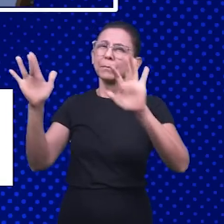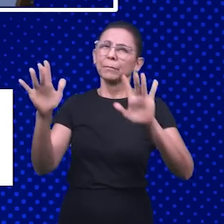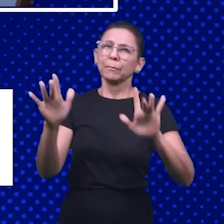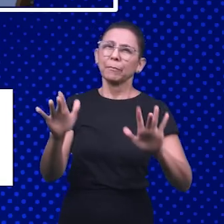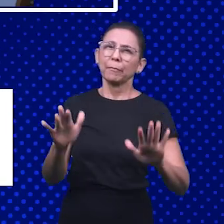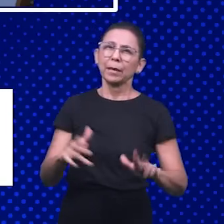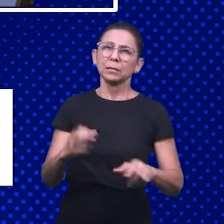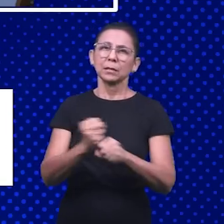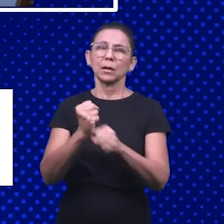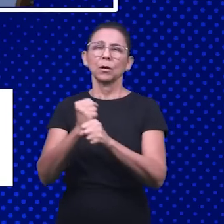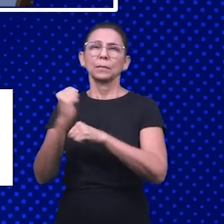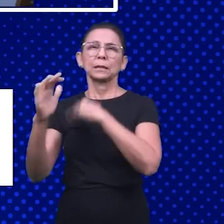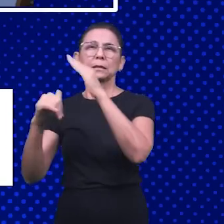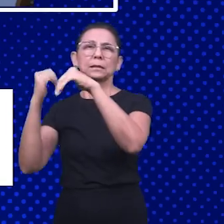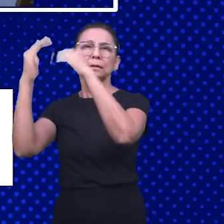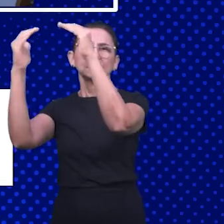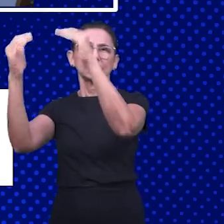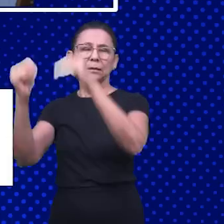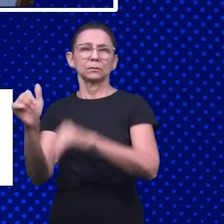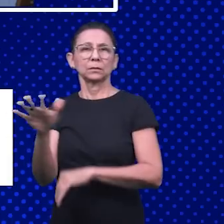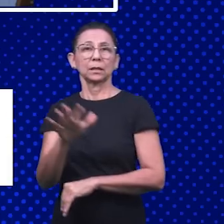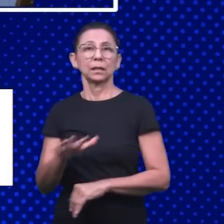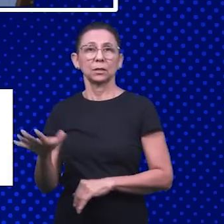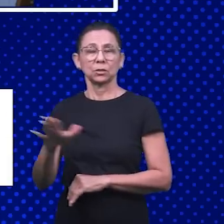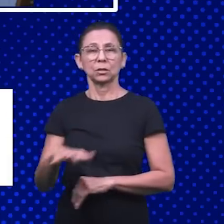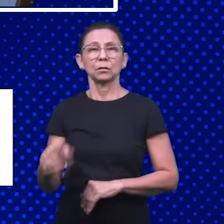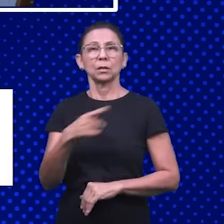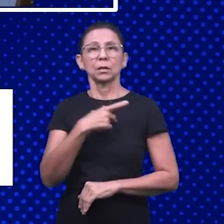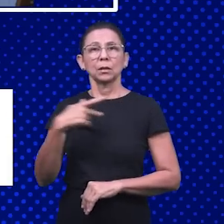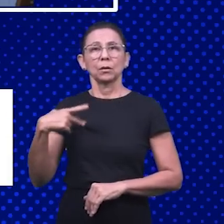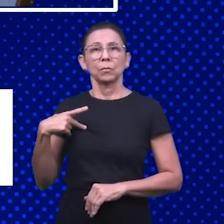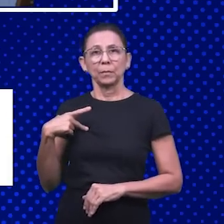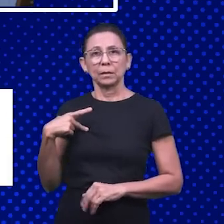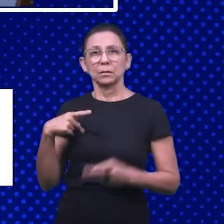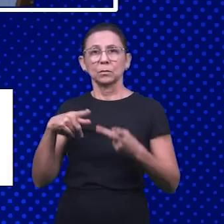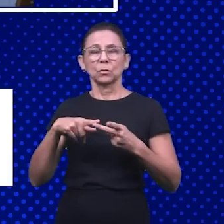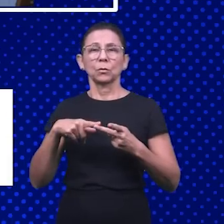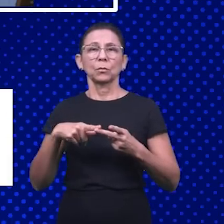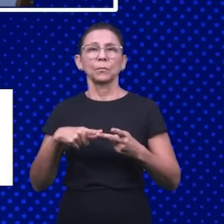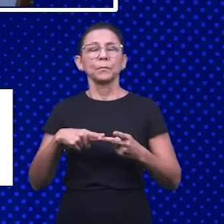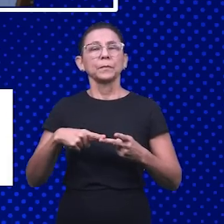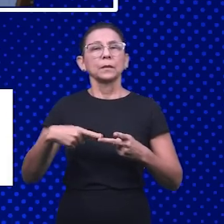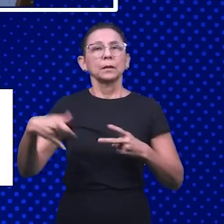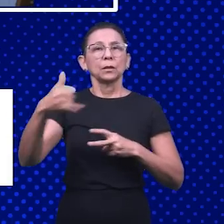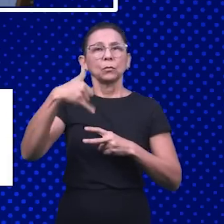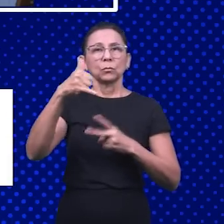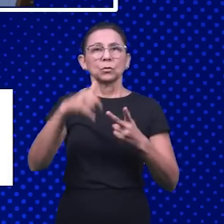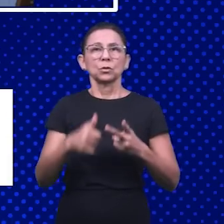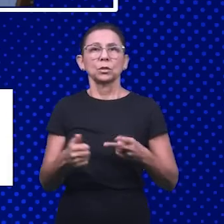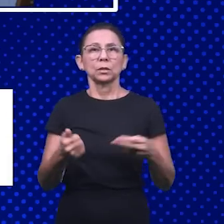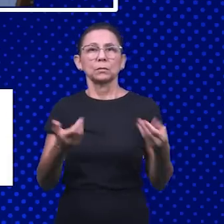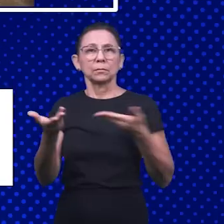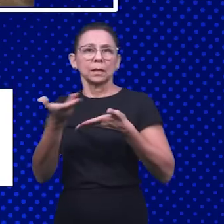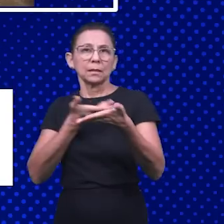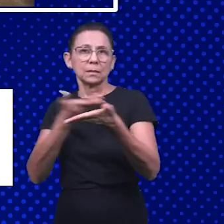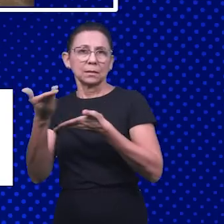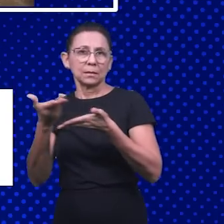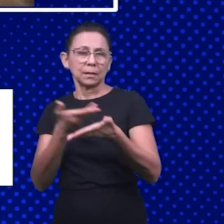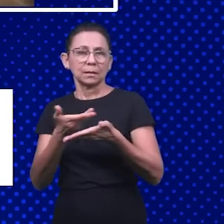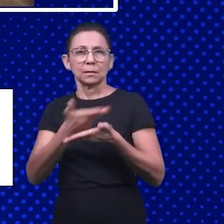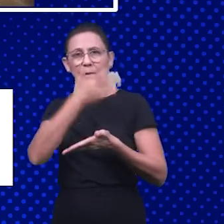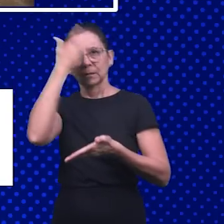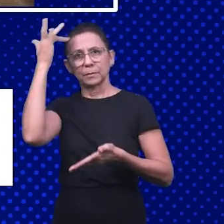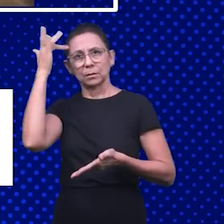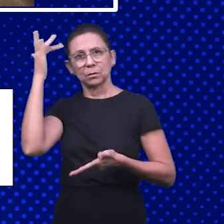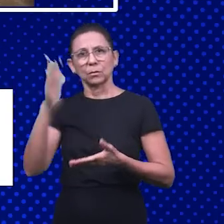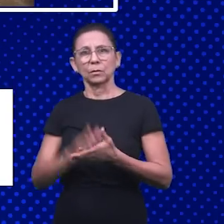pelo crescimento da obra naquela região. O pastor Alexandre Laranjeira e o ungido Léo Cunha assistiram os presentes. O culto pelo